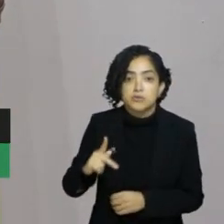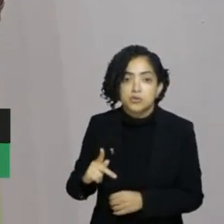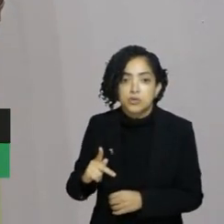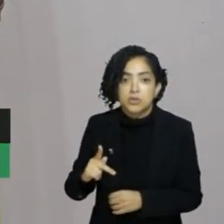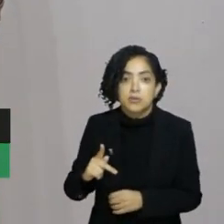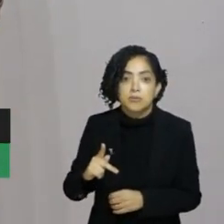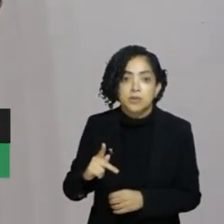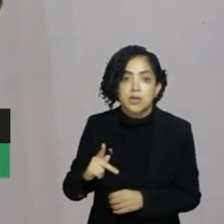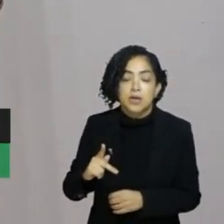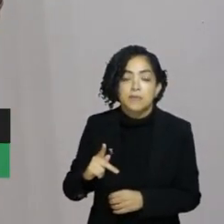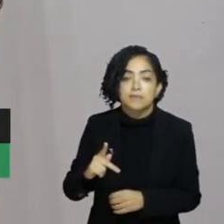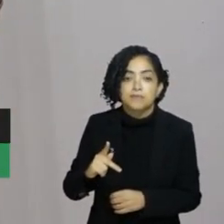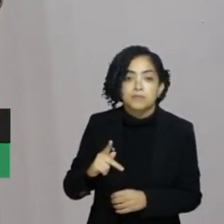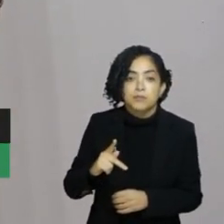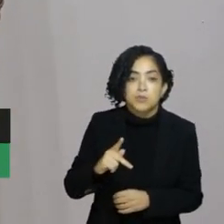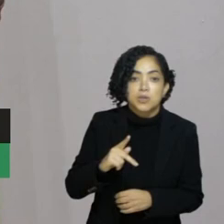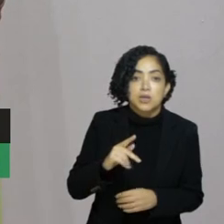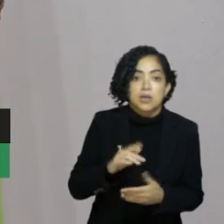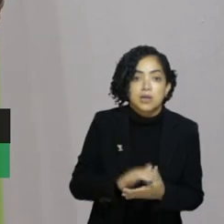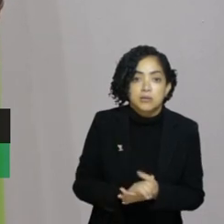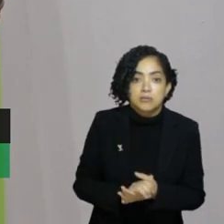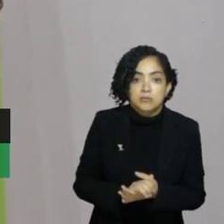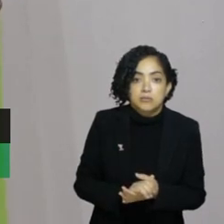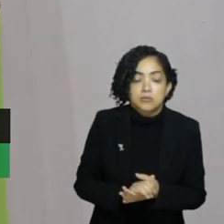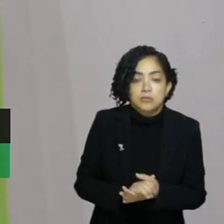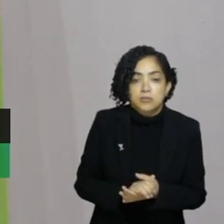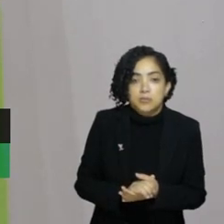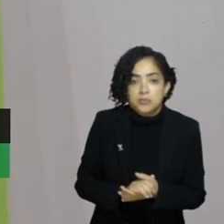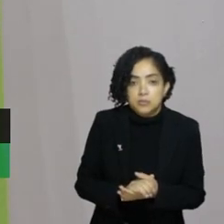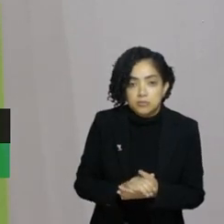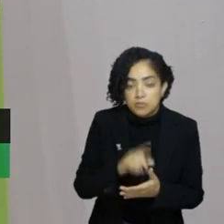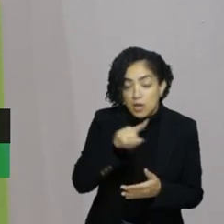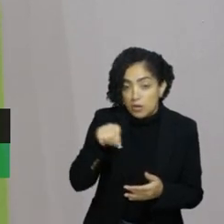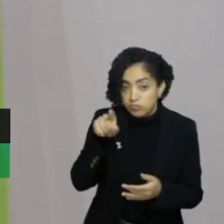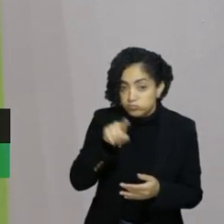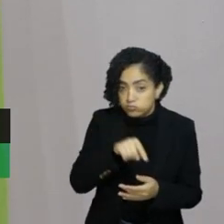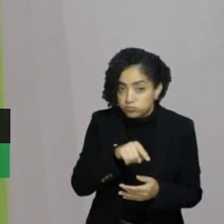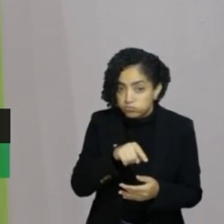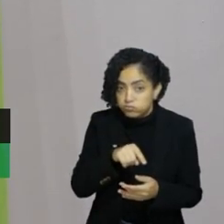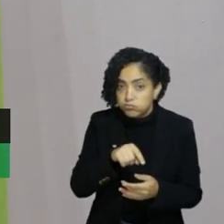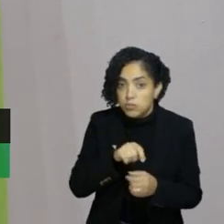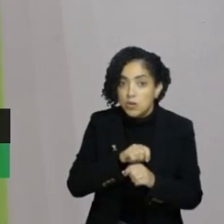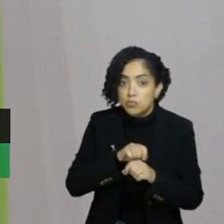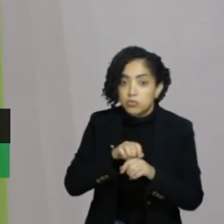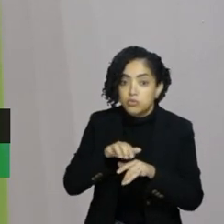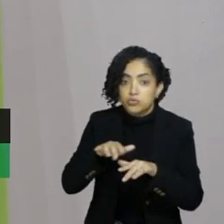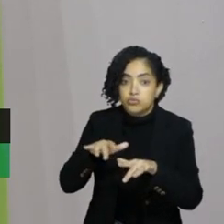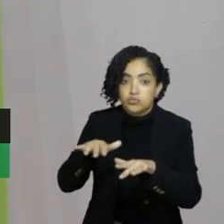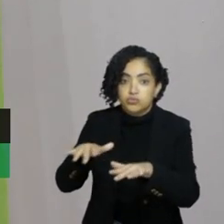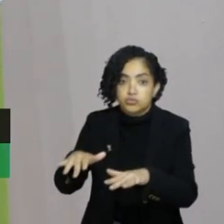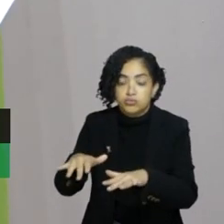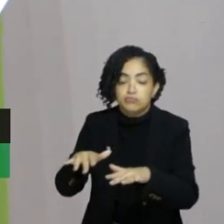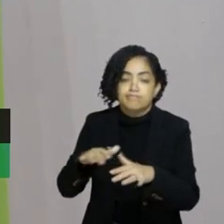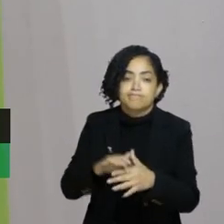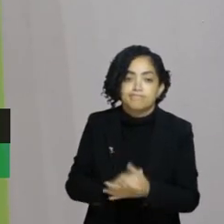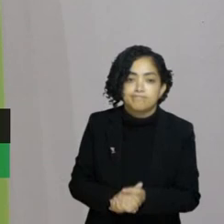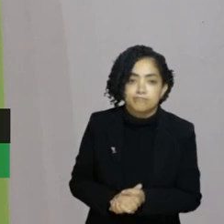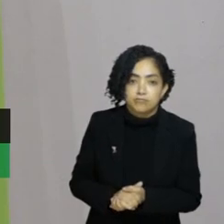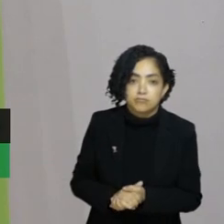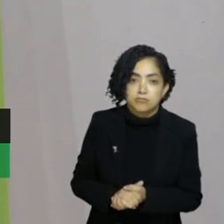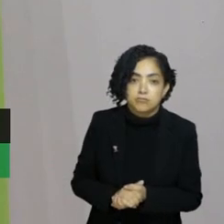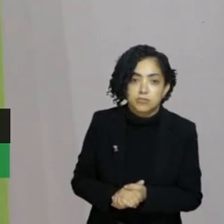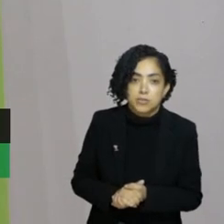Catarina pode chegar a 10 órgãos suspensos no Estado pela evasão de defensores. 10 de